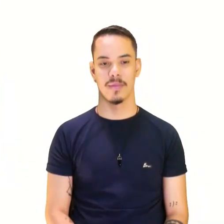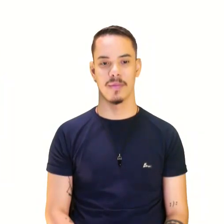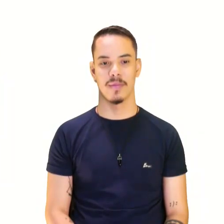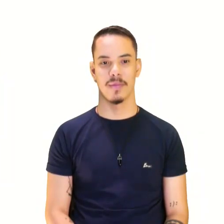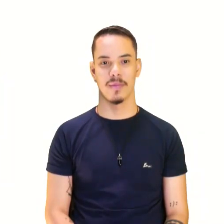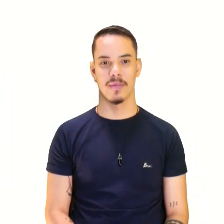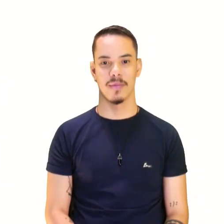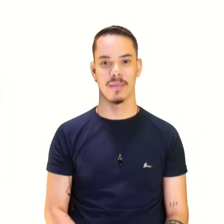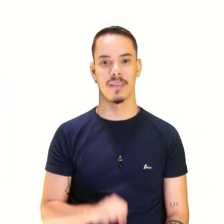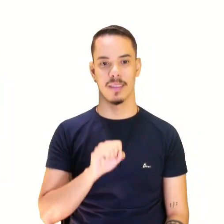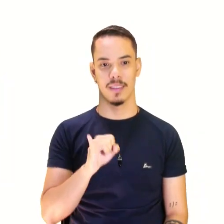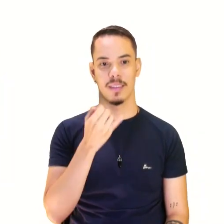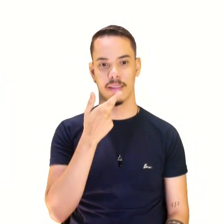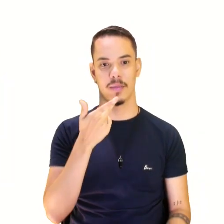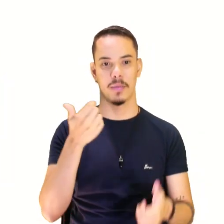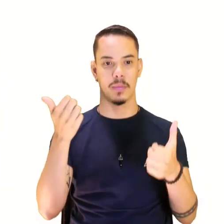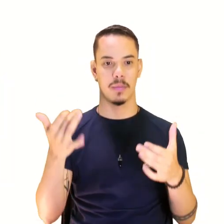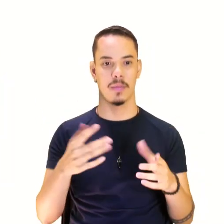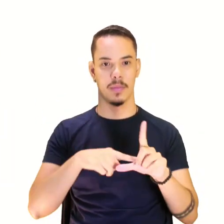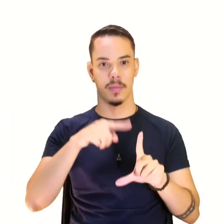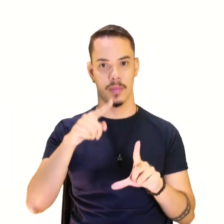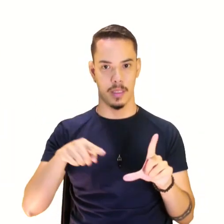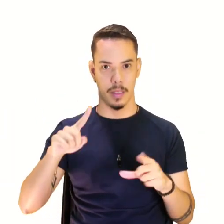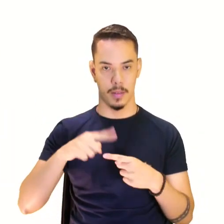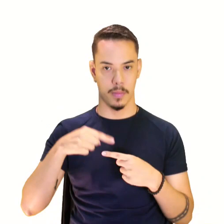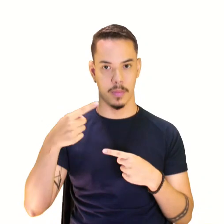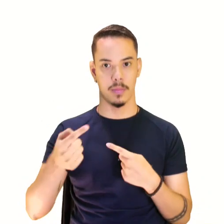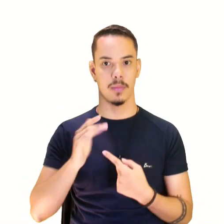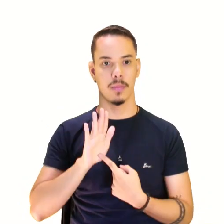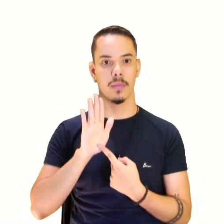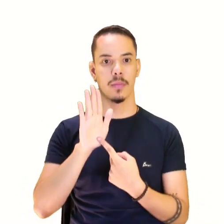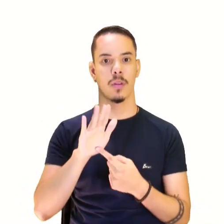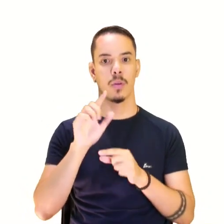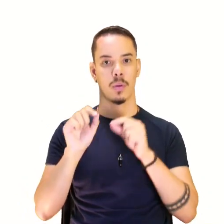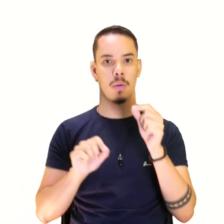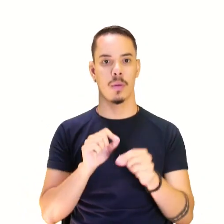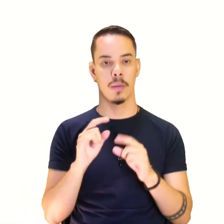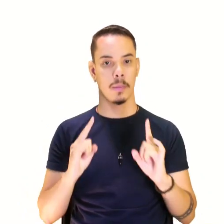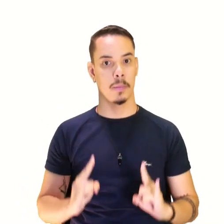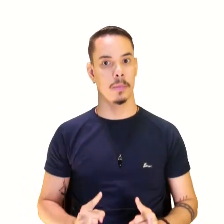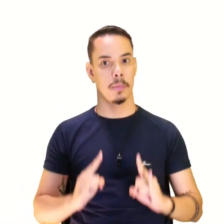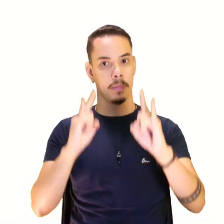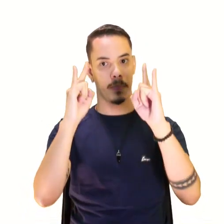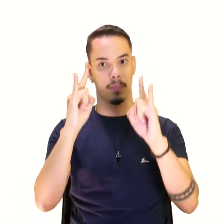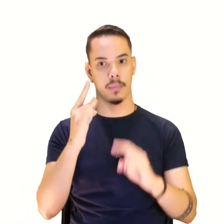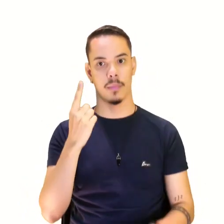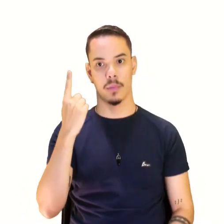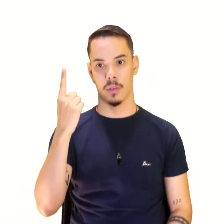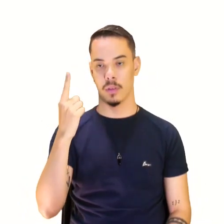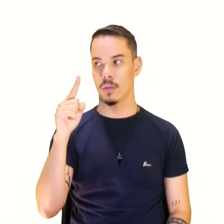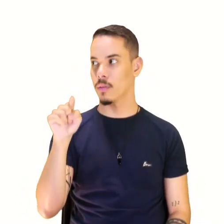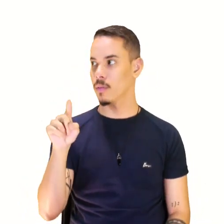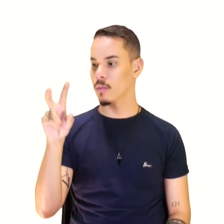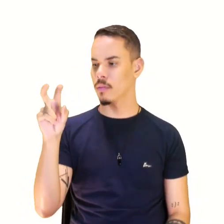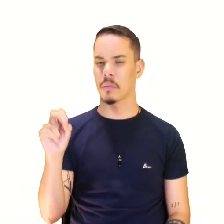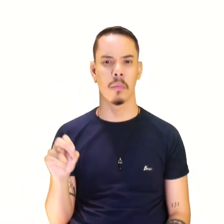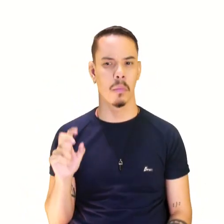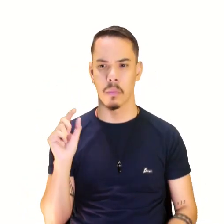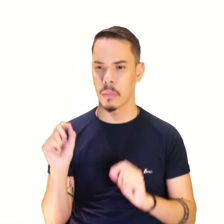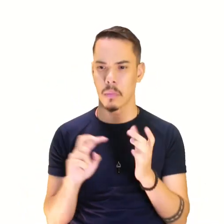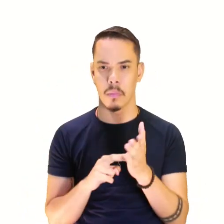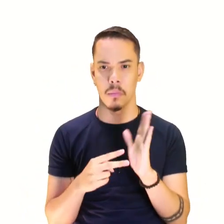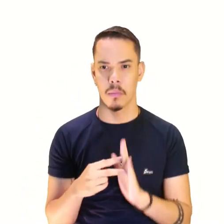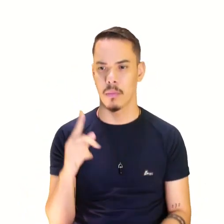fala de escala, né? A figura seguinte representa a planta de um apartamento na escala de 1 para 50. O que quer dizer